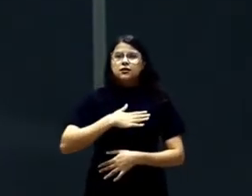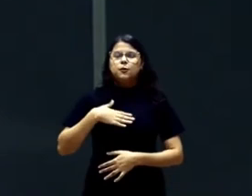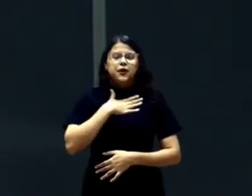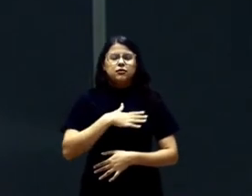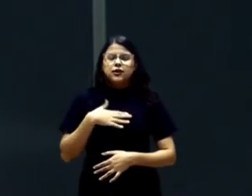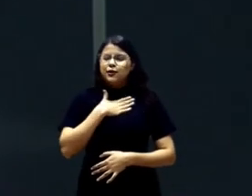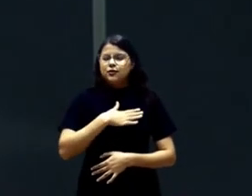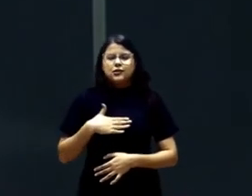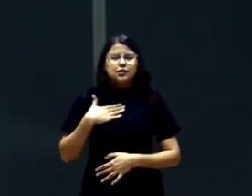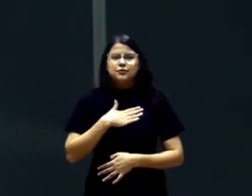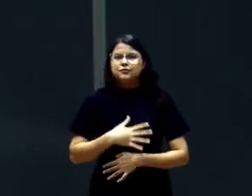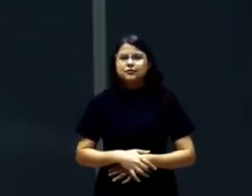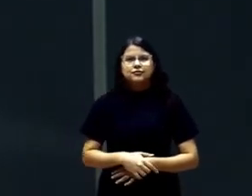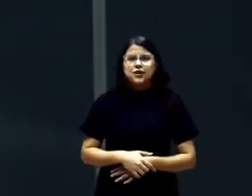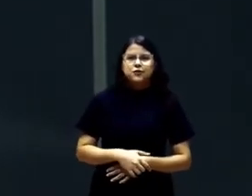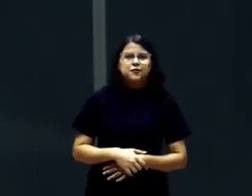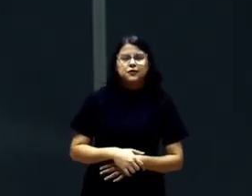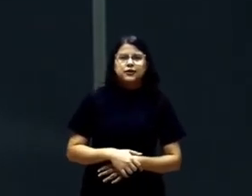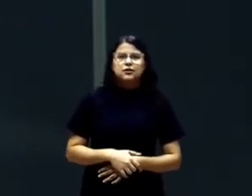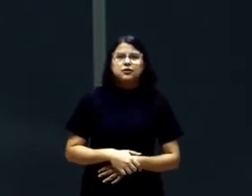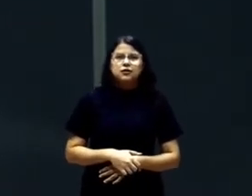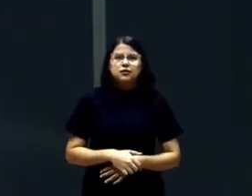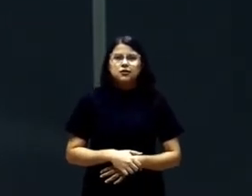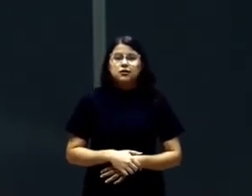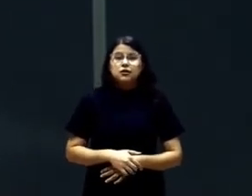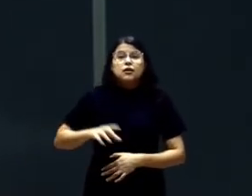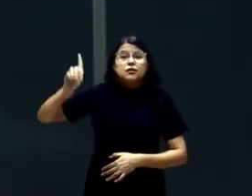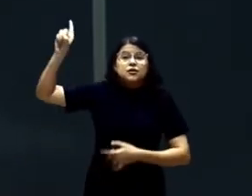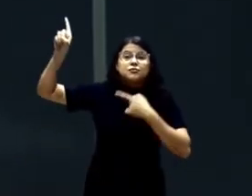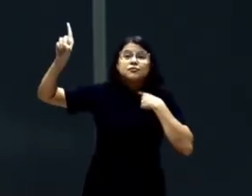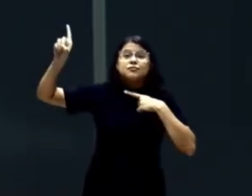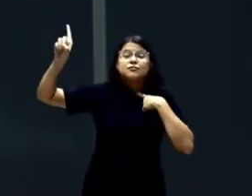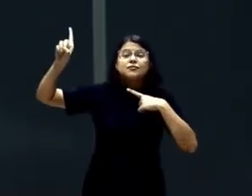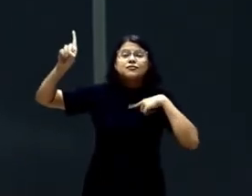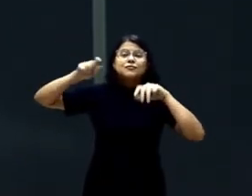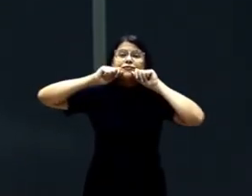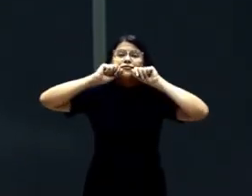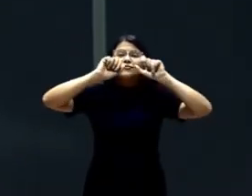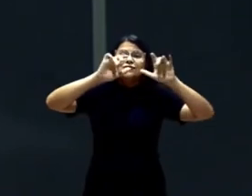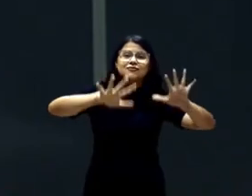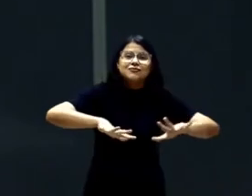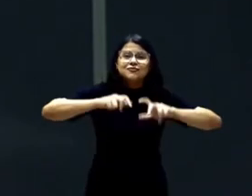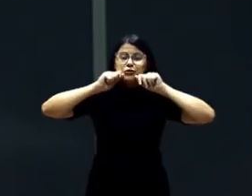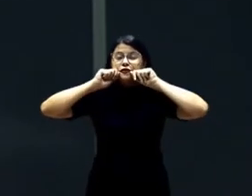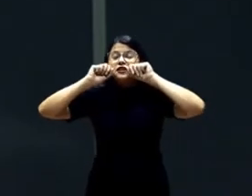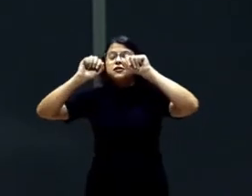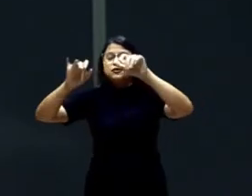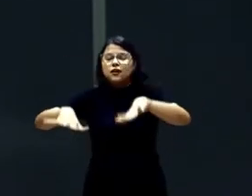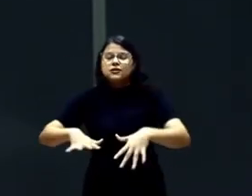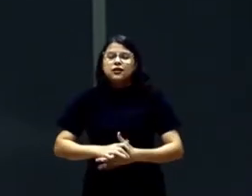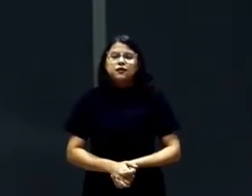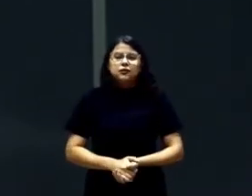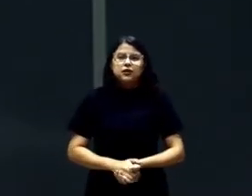Se Deus tem te dado, se Deus tem te abençoado, se Deus tem feito coisas extraordinárias na